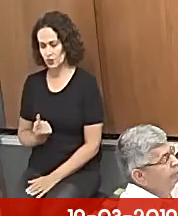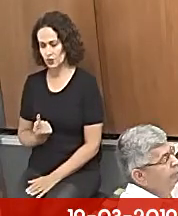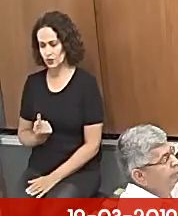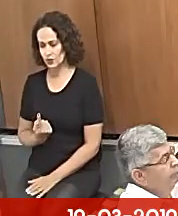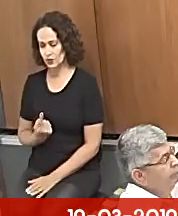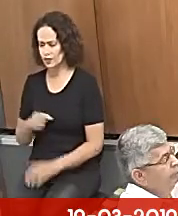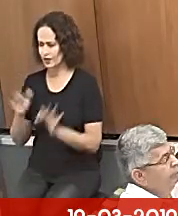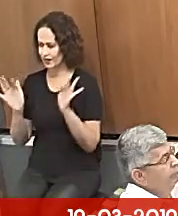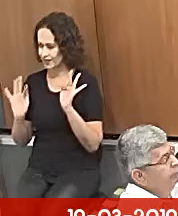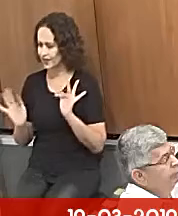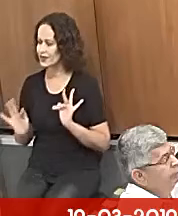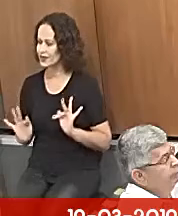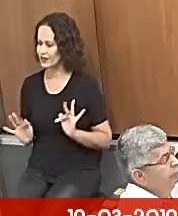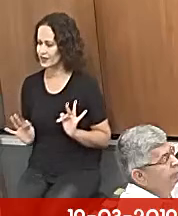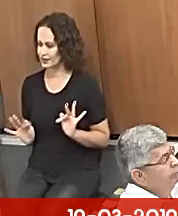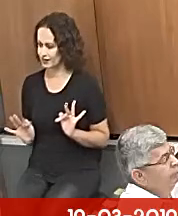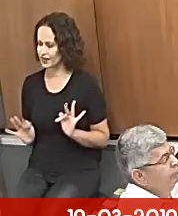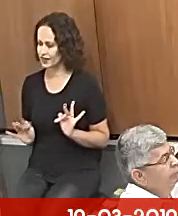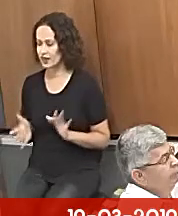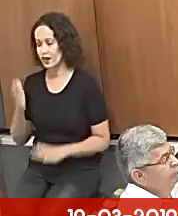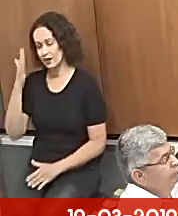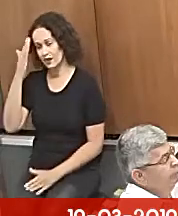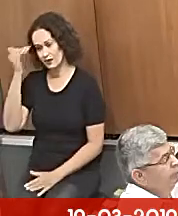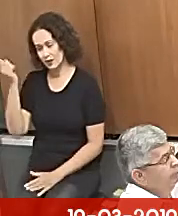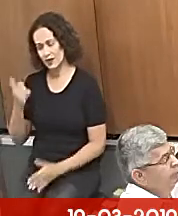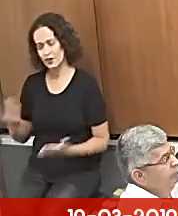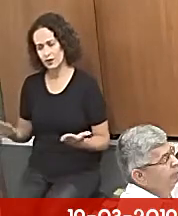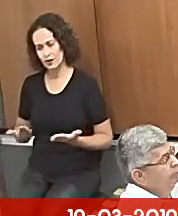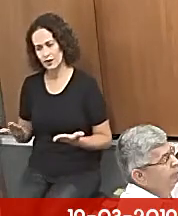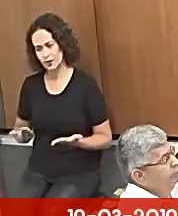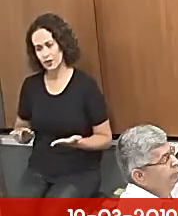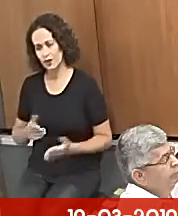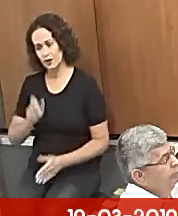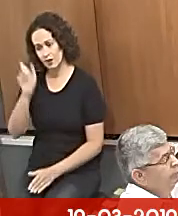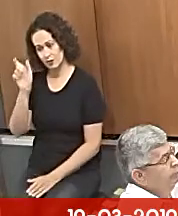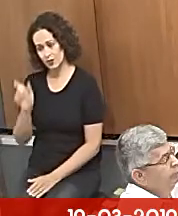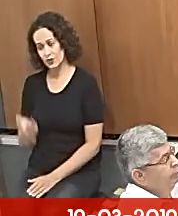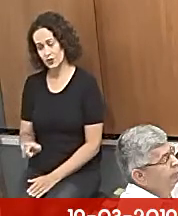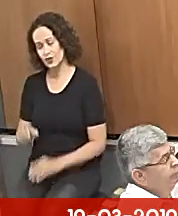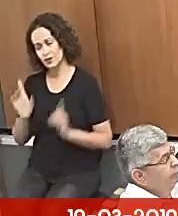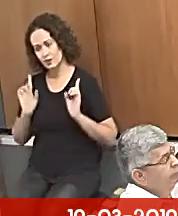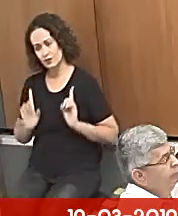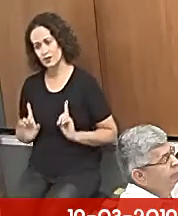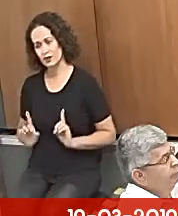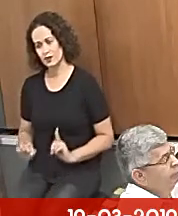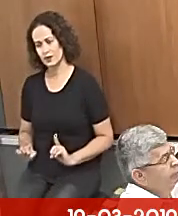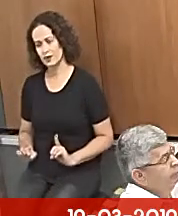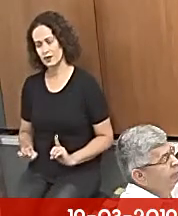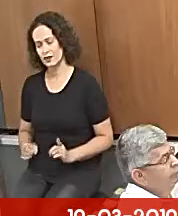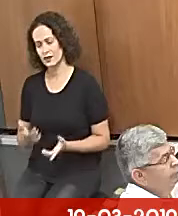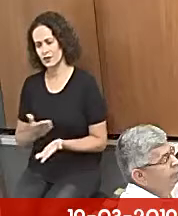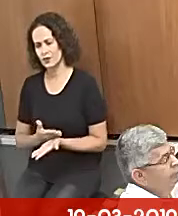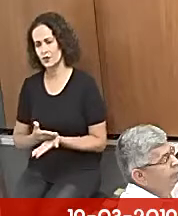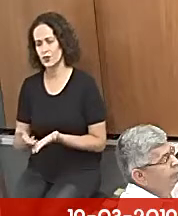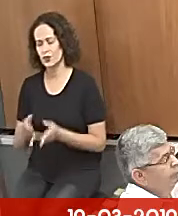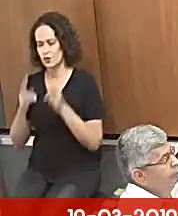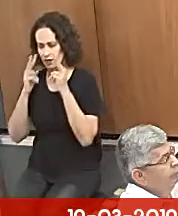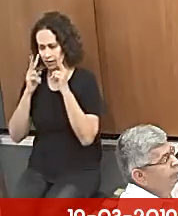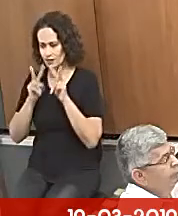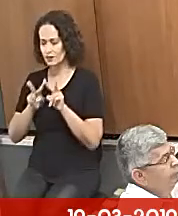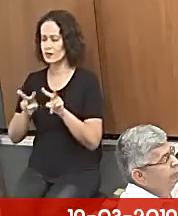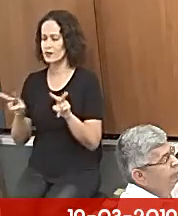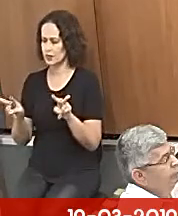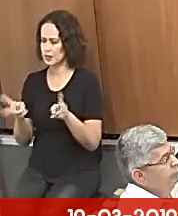feliz né por saber que agora a pessoa com deficiência começou a ser vista na sociedade